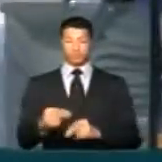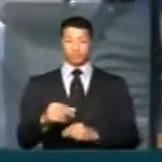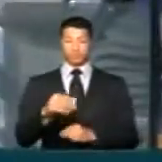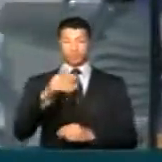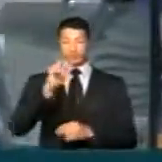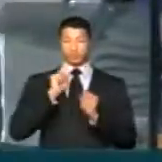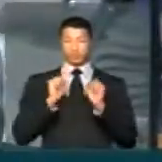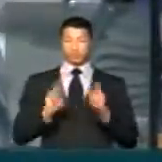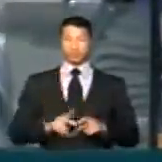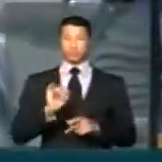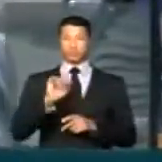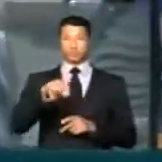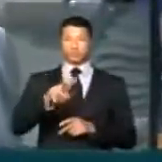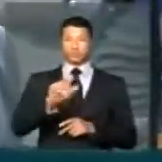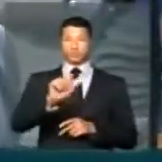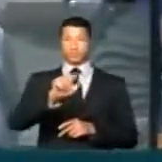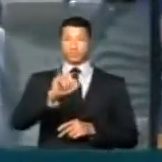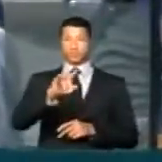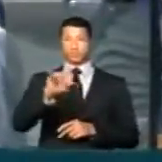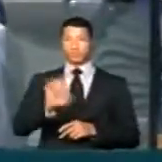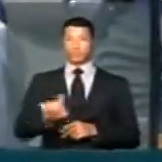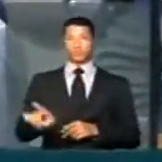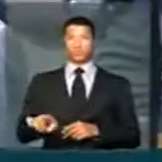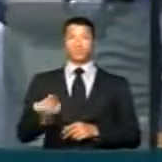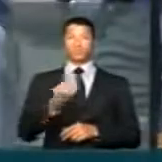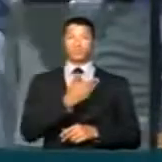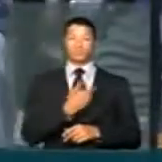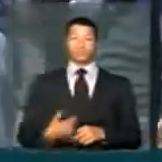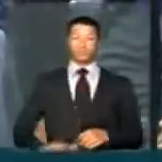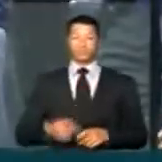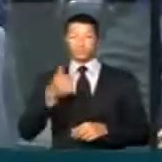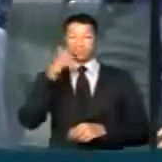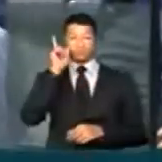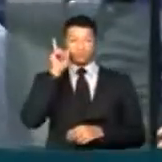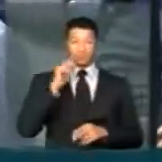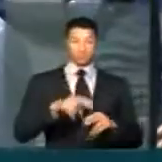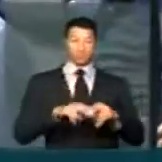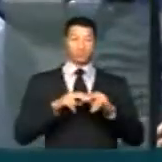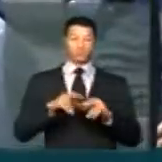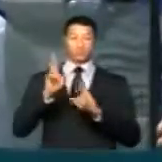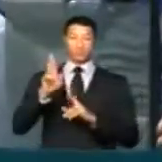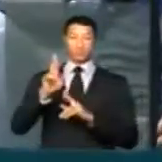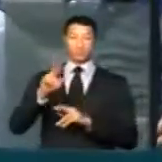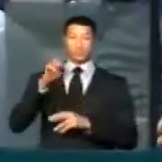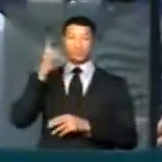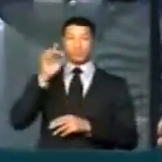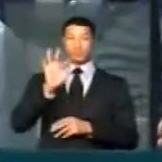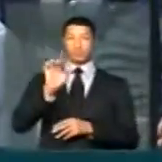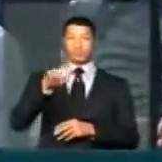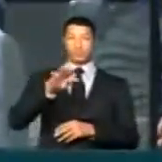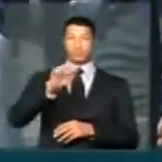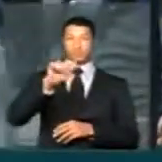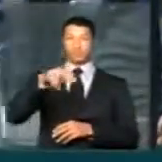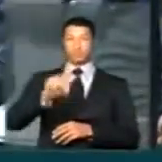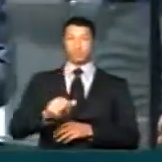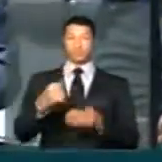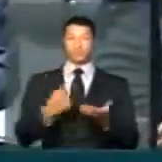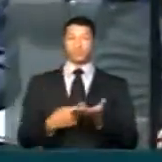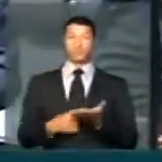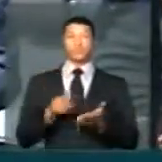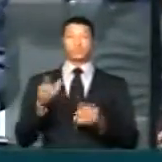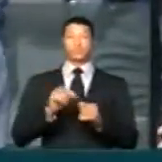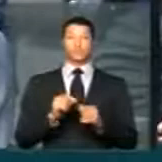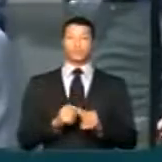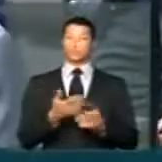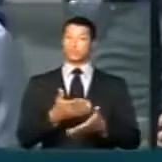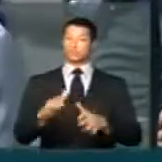aos aposentados por invalidez. O governo, ontem, através do seu líder, deputado Fontana, assumiu o compromisso de que o acordo estava